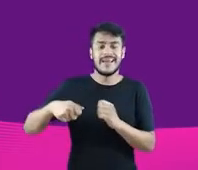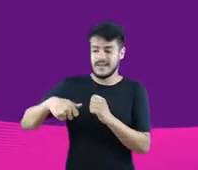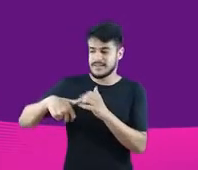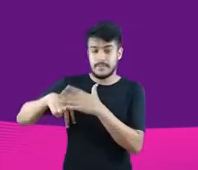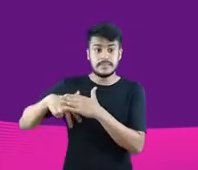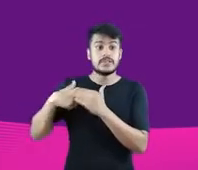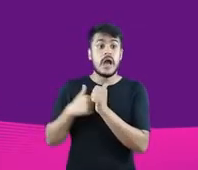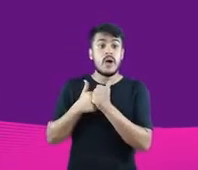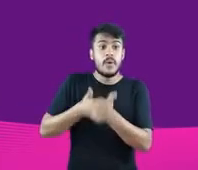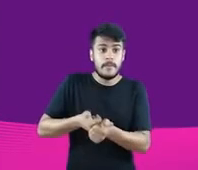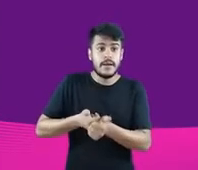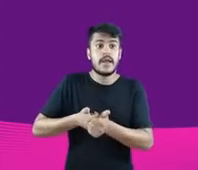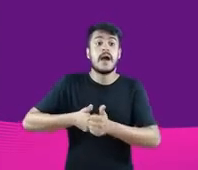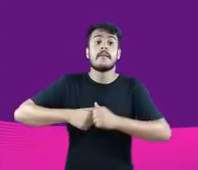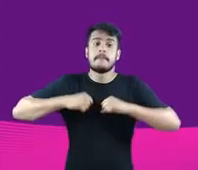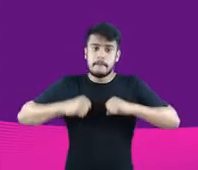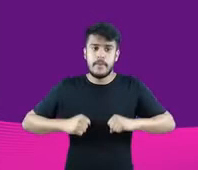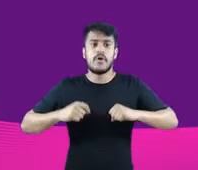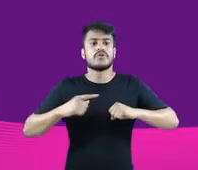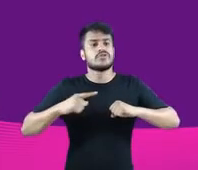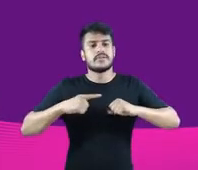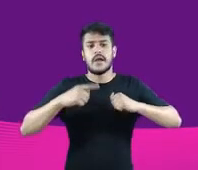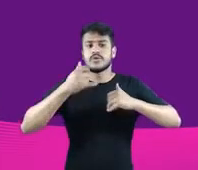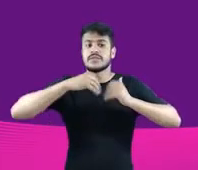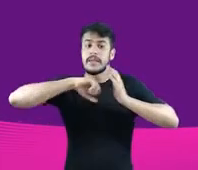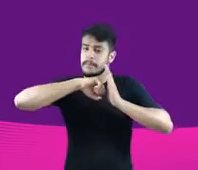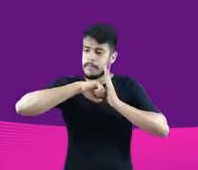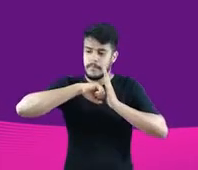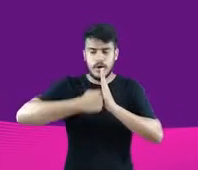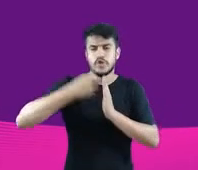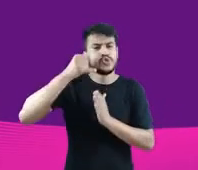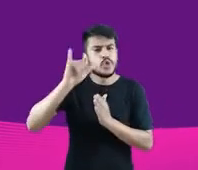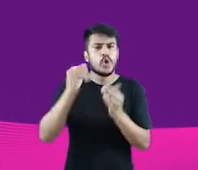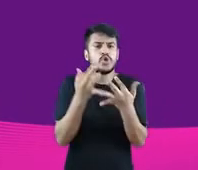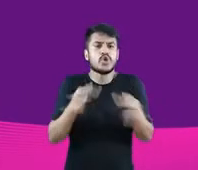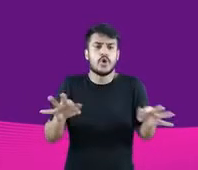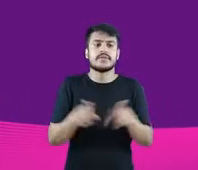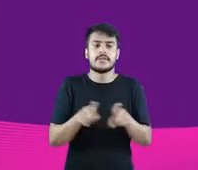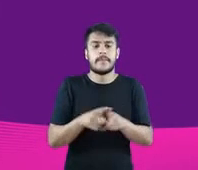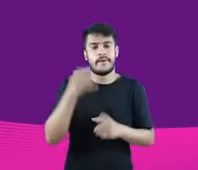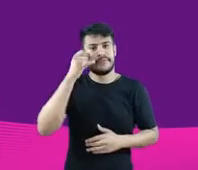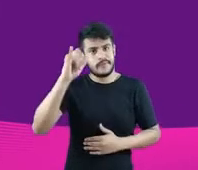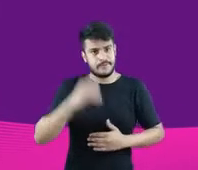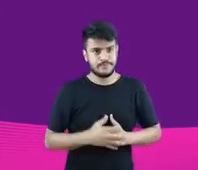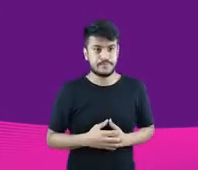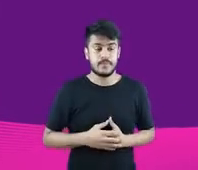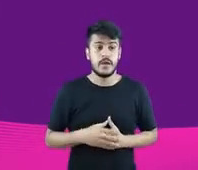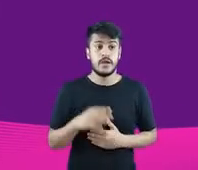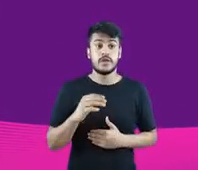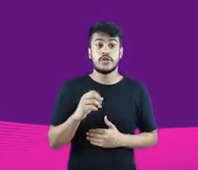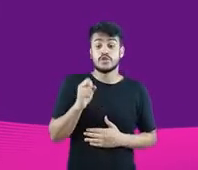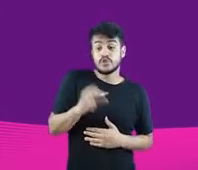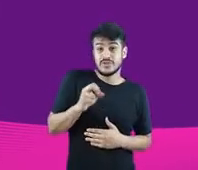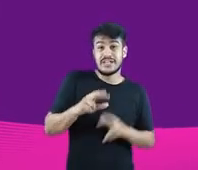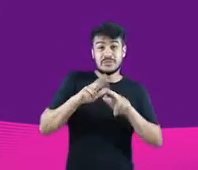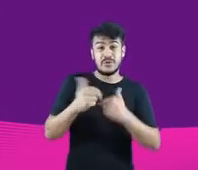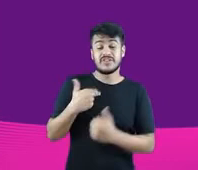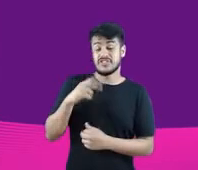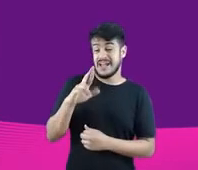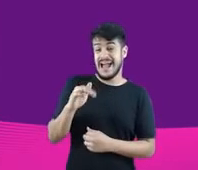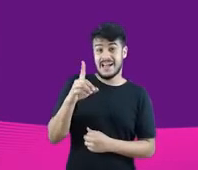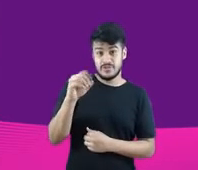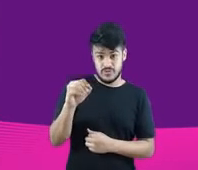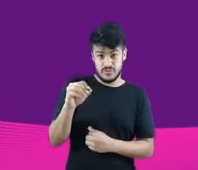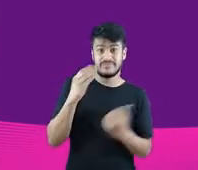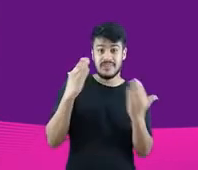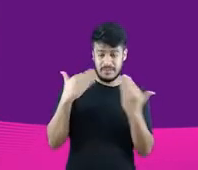como inibidores de HER2. Tá? A toxicidade cardíaca por radioterapia principal é também a